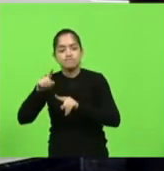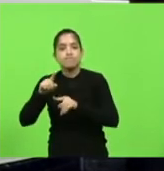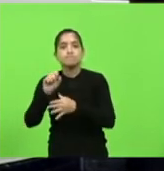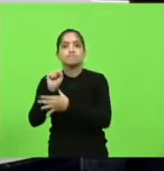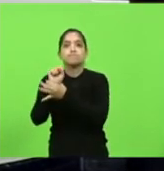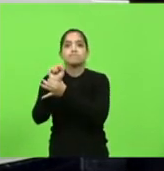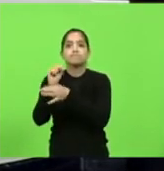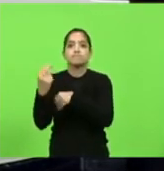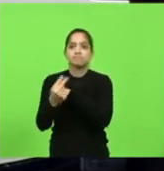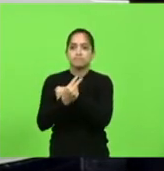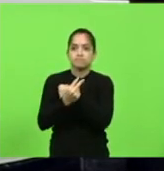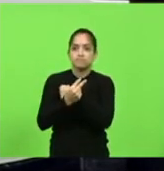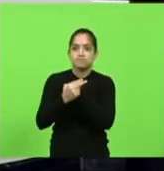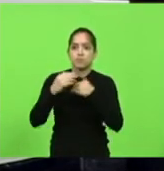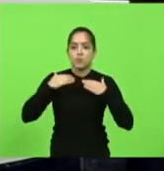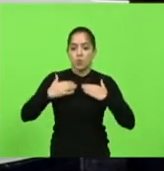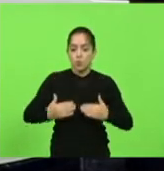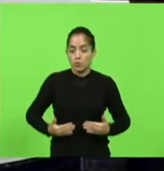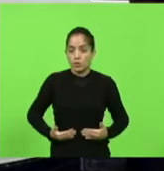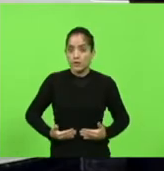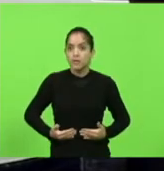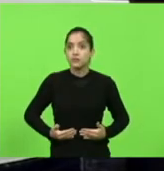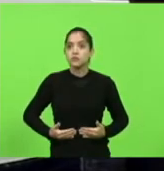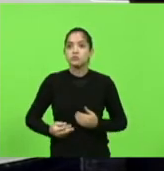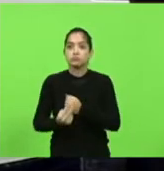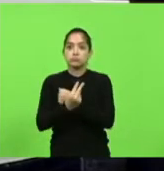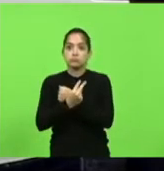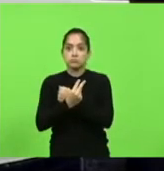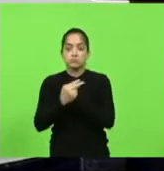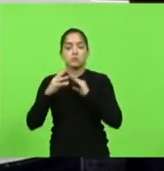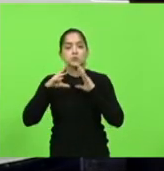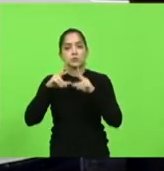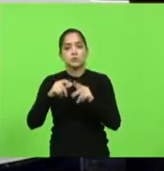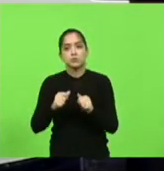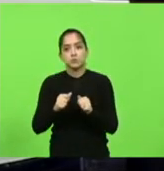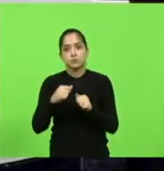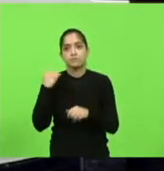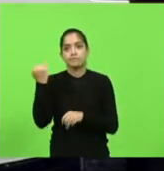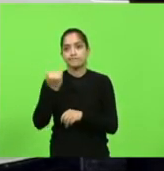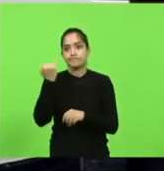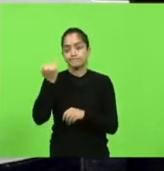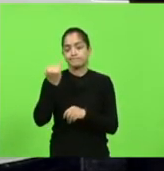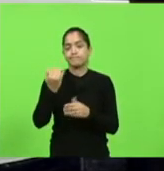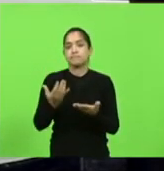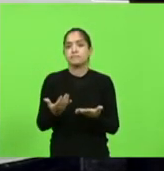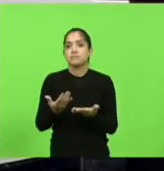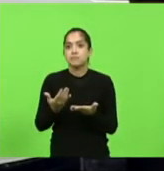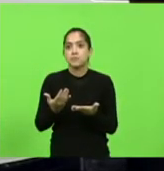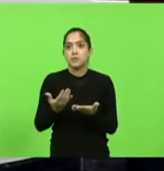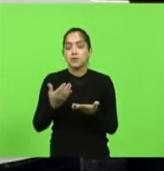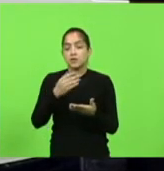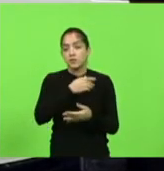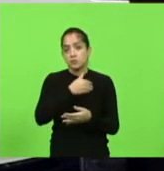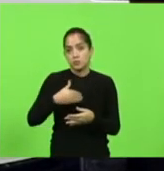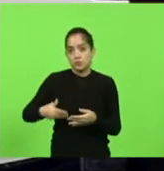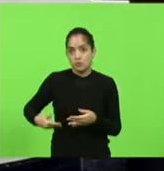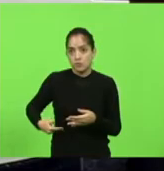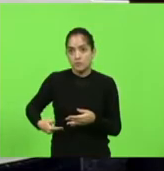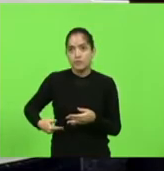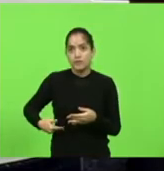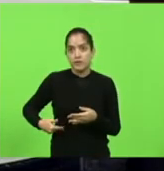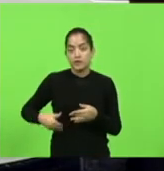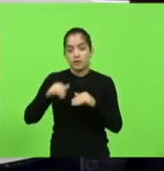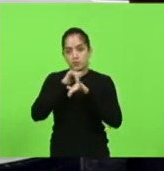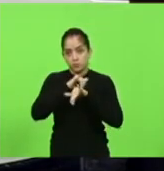proteção, coletes, tudo é importante. E também aquilo que o governo